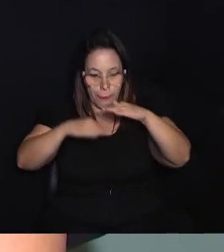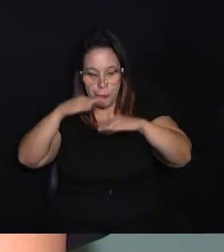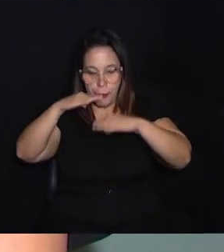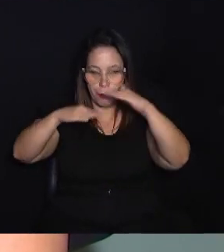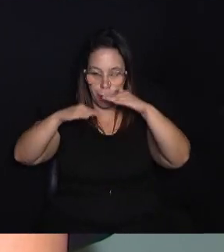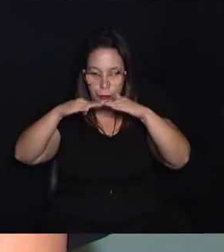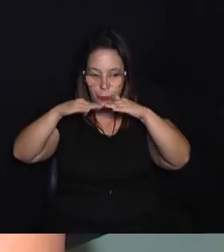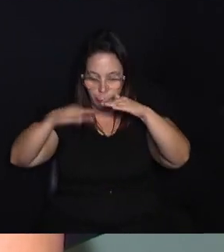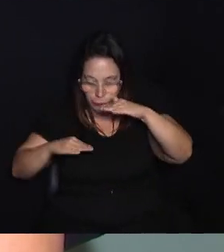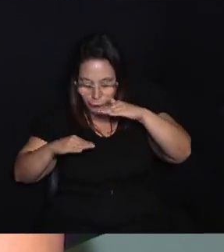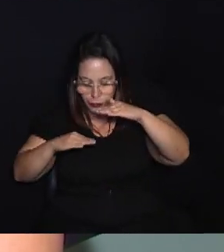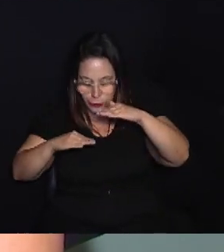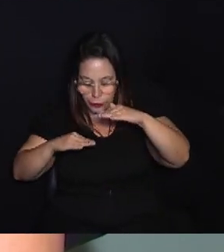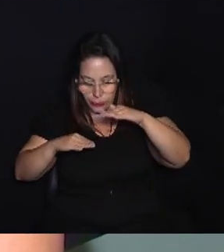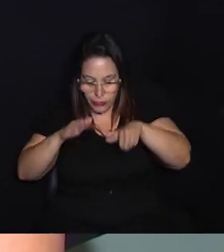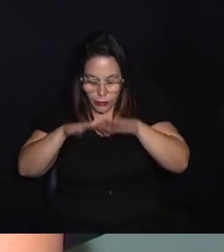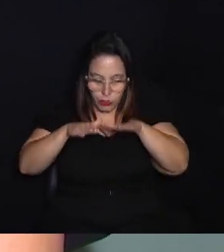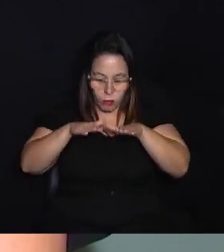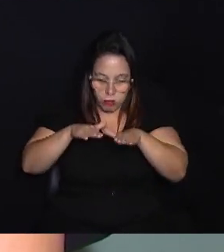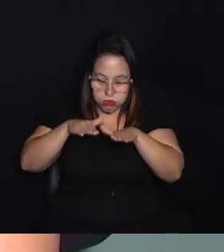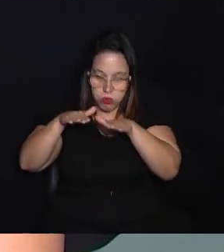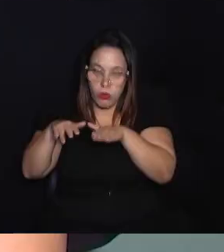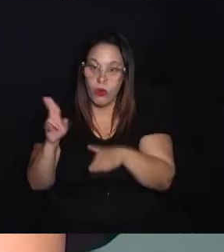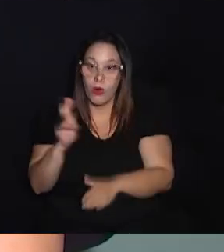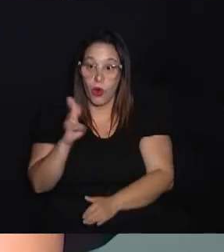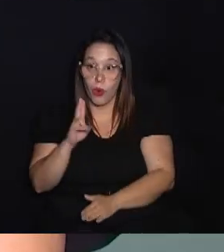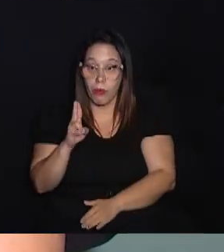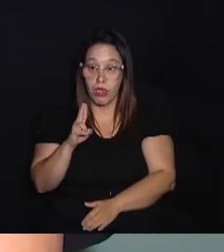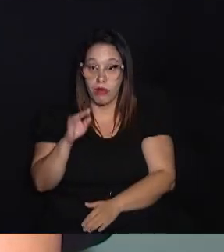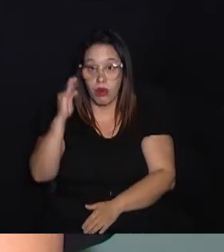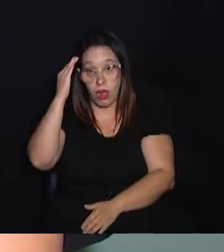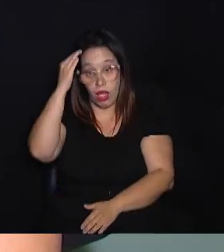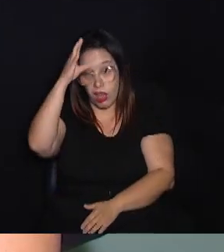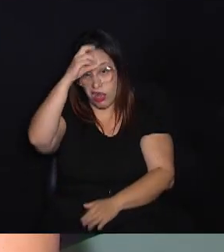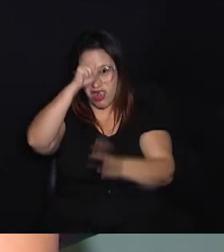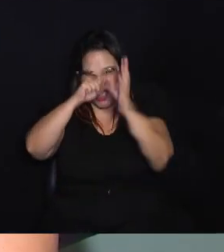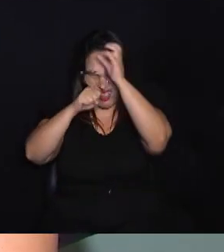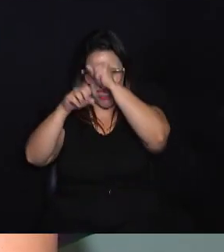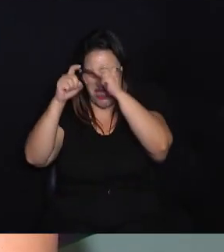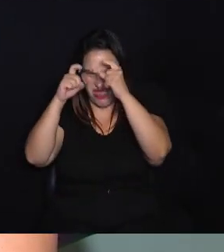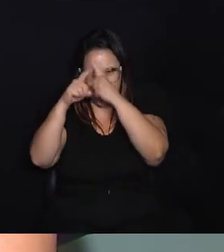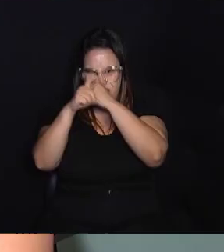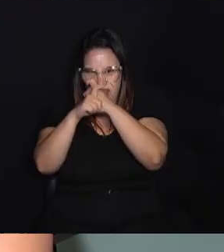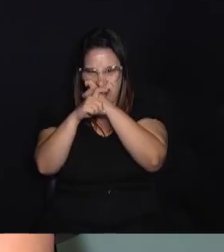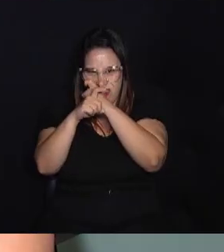lugar. É um animalzinho que o nome em si eles aprendem, mas é um pouquinho mais difícil. Normalmente é um